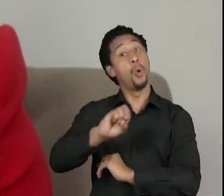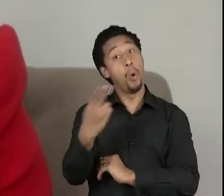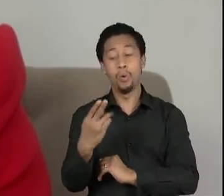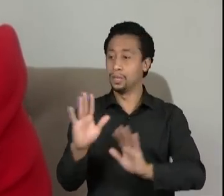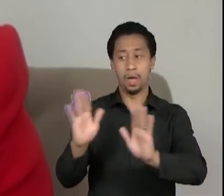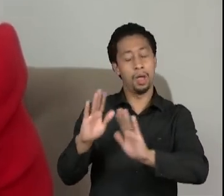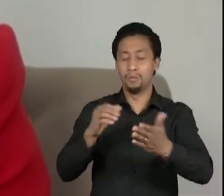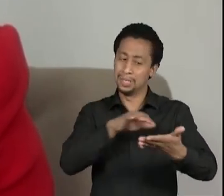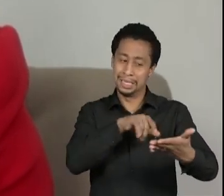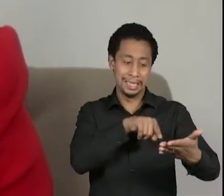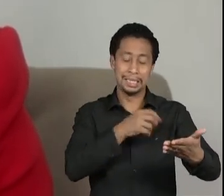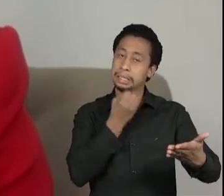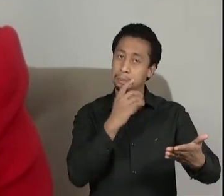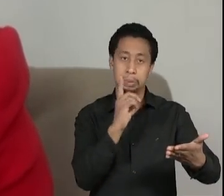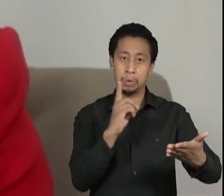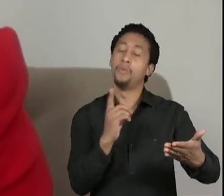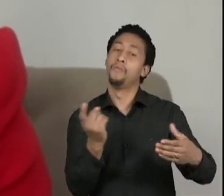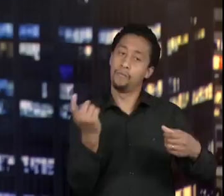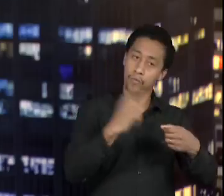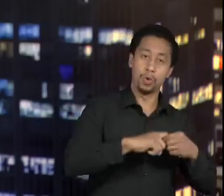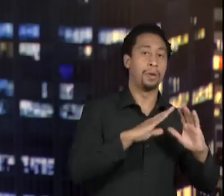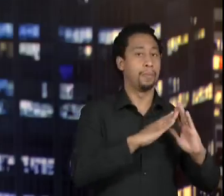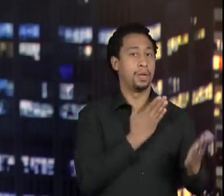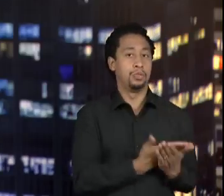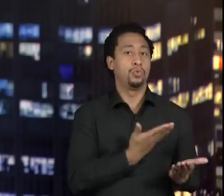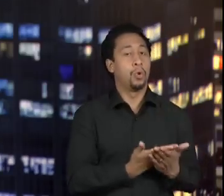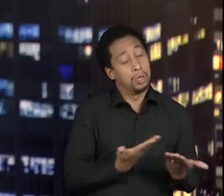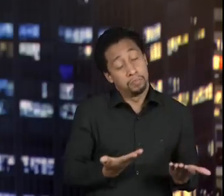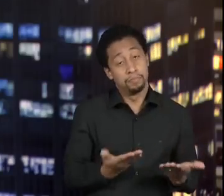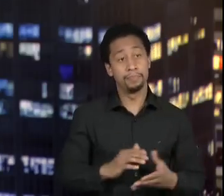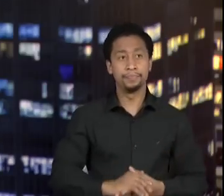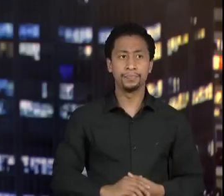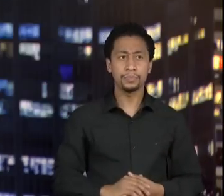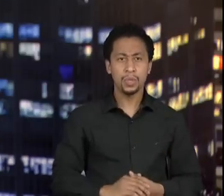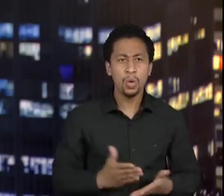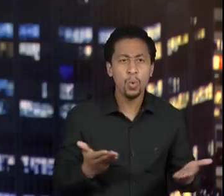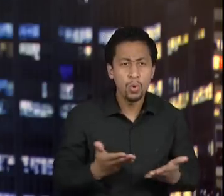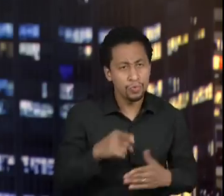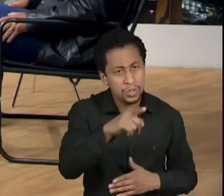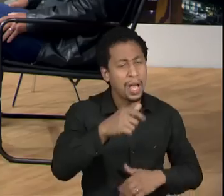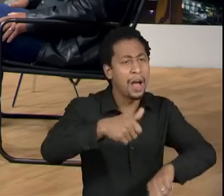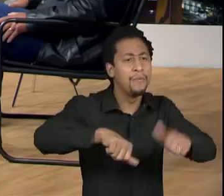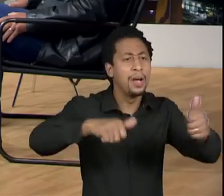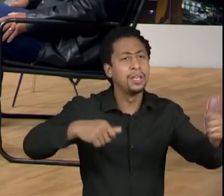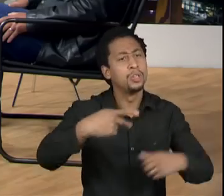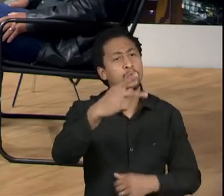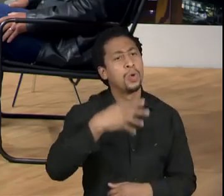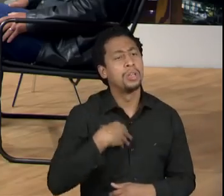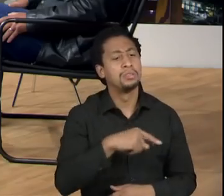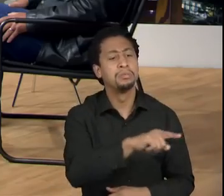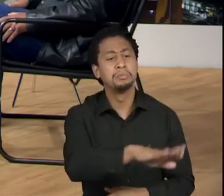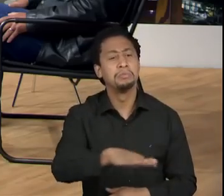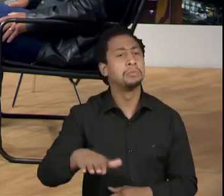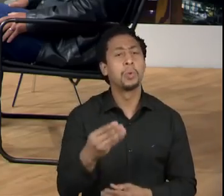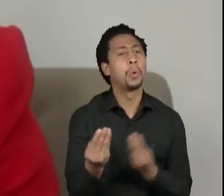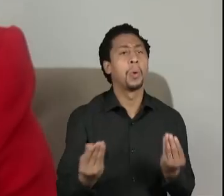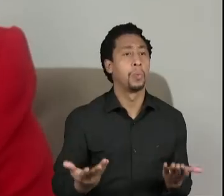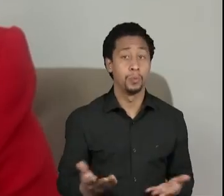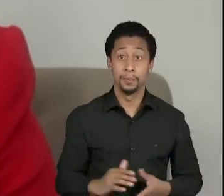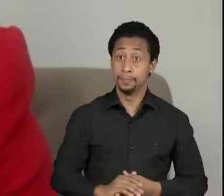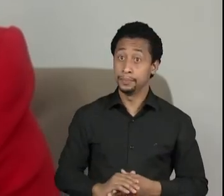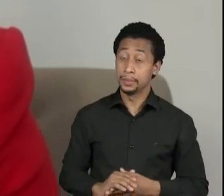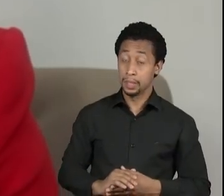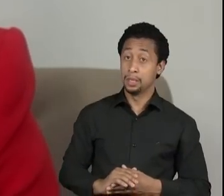de reprovação isso poderia ser sancionado. Hoje, como que você faz essa avaliação com as suas filhas? Olha, a educação domiciliar,